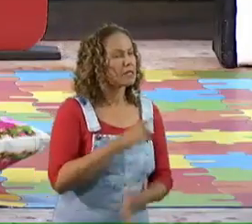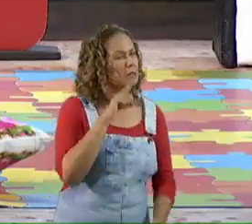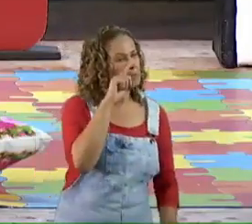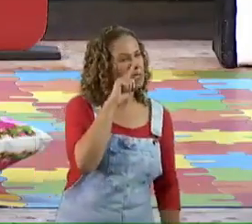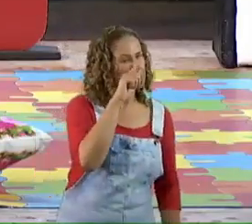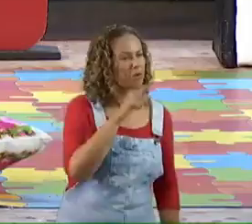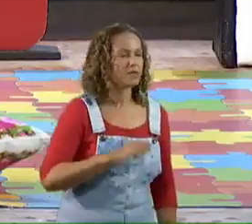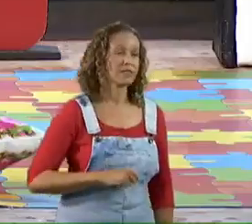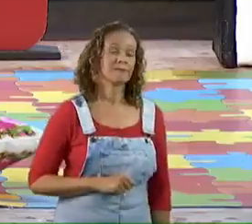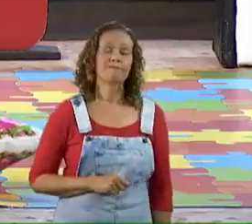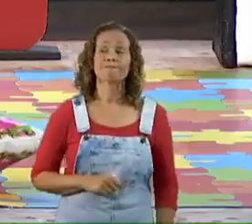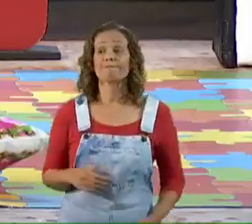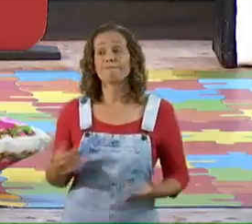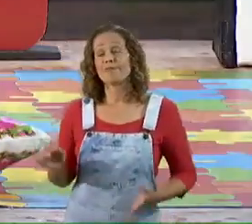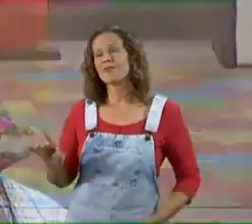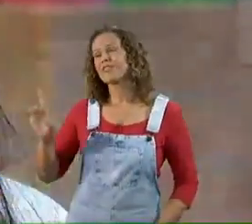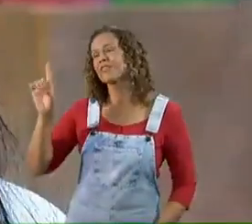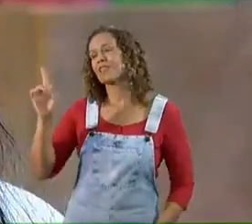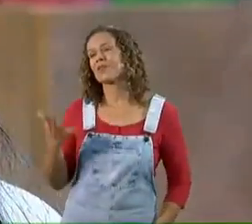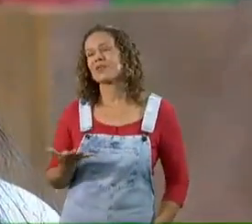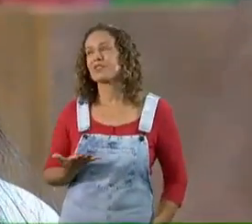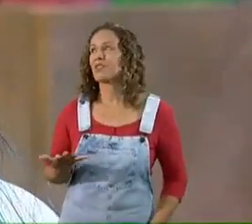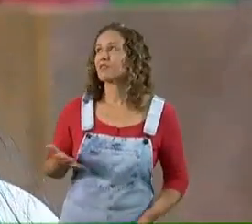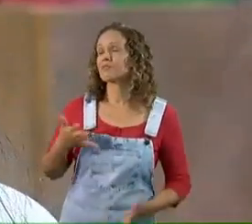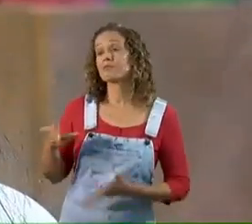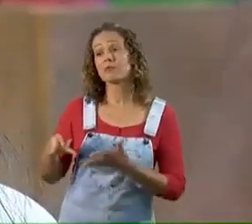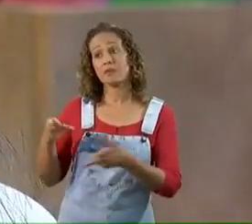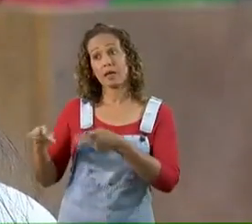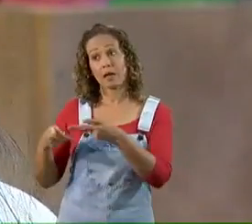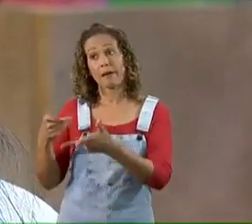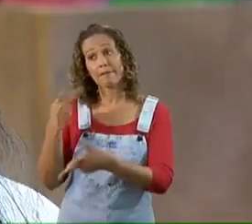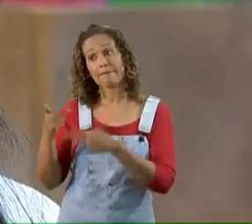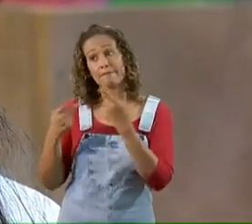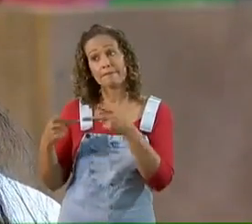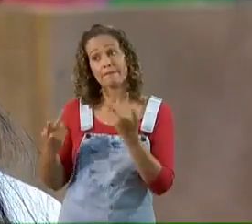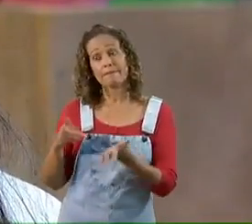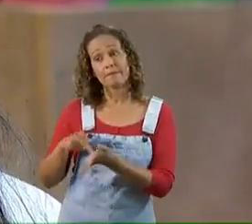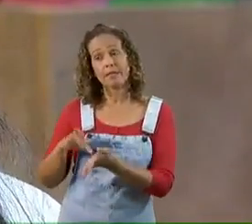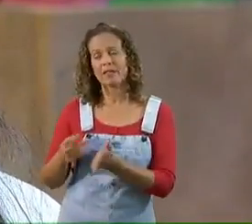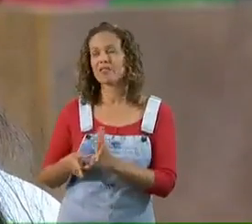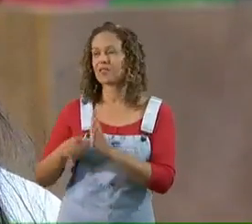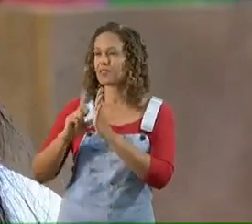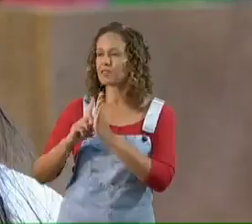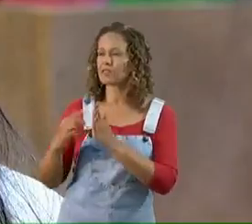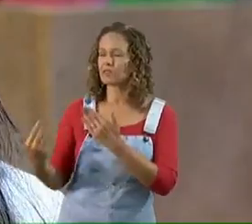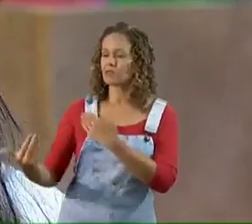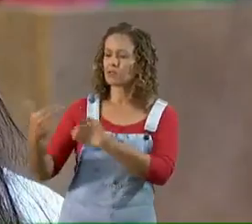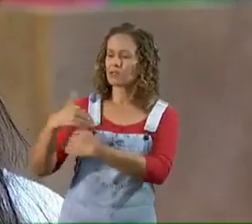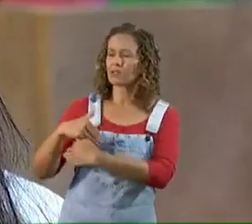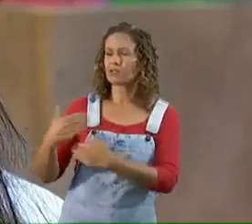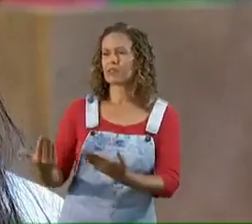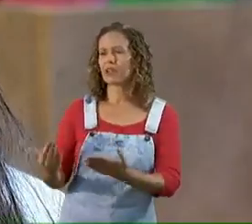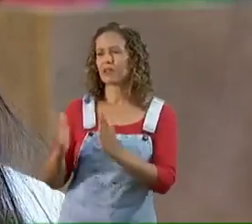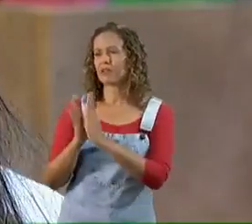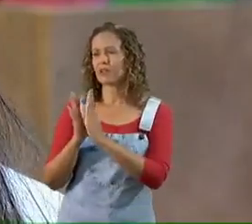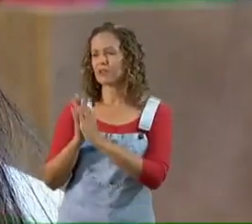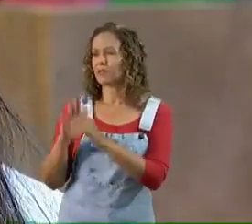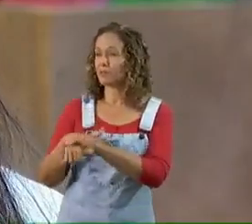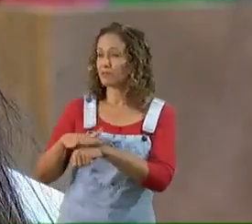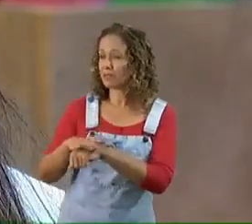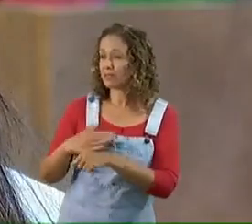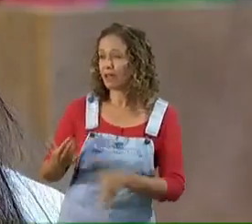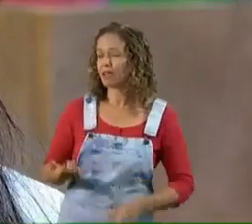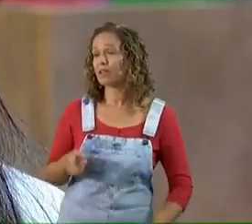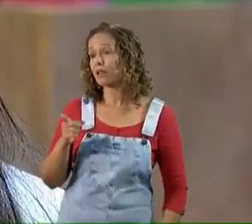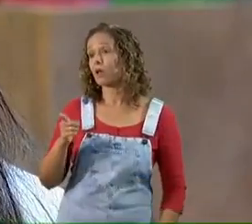Deus, eu vou ser sincera para você. Antes de você entrar no meu quarto e começar a conversar comigo, eu orava esse Pai Nosso todo